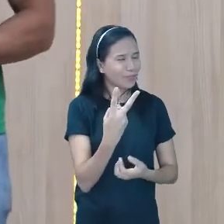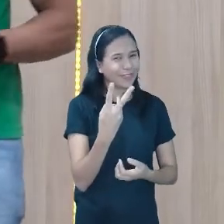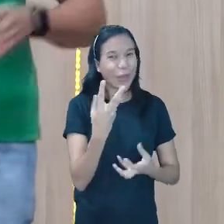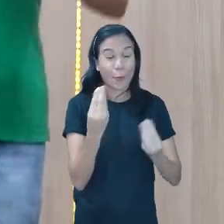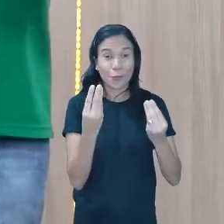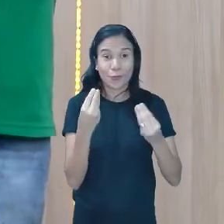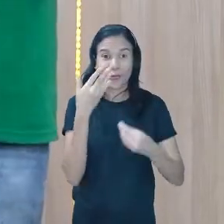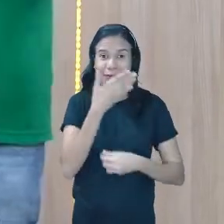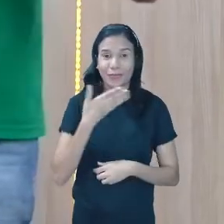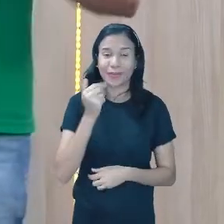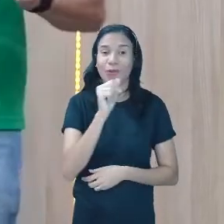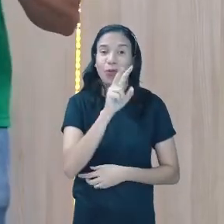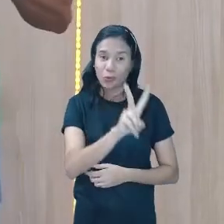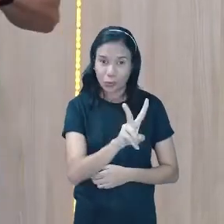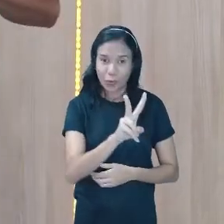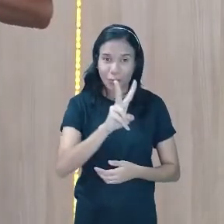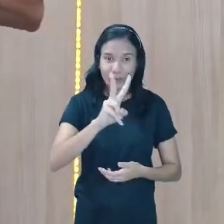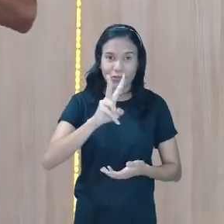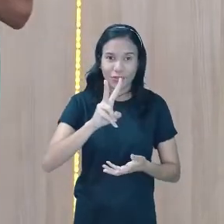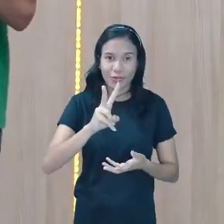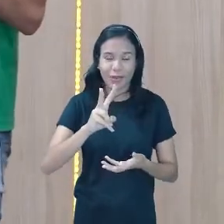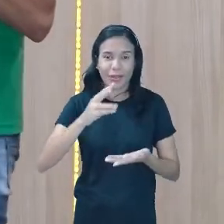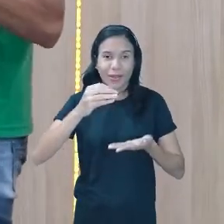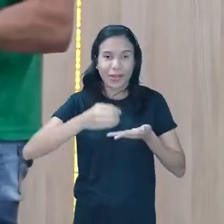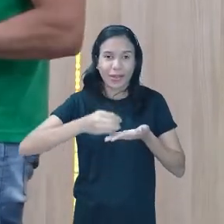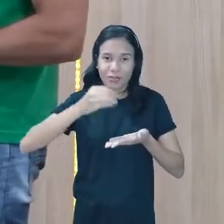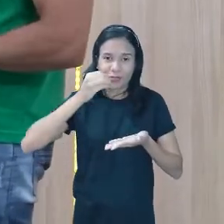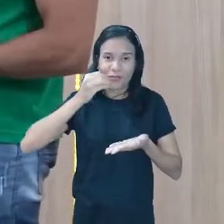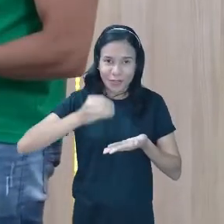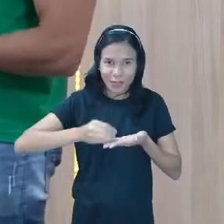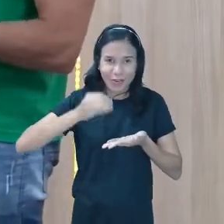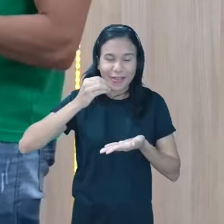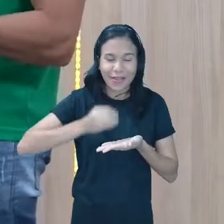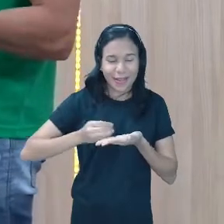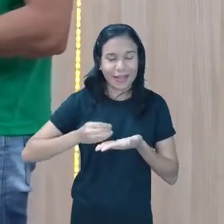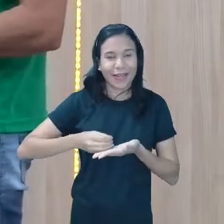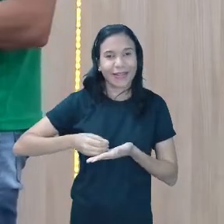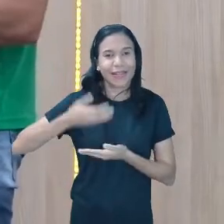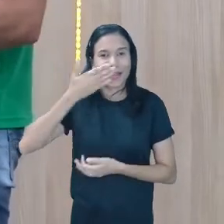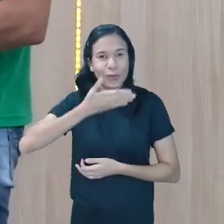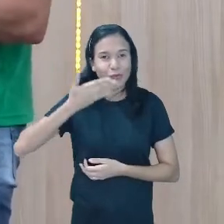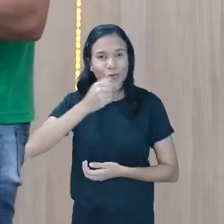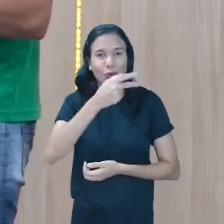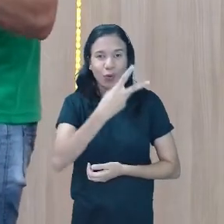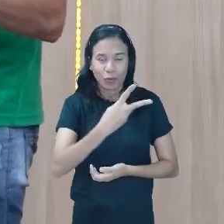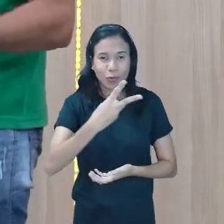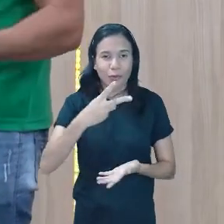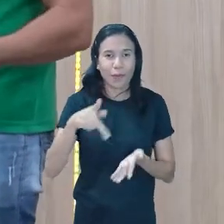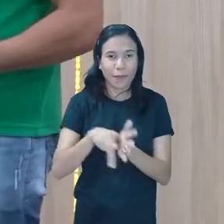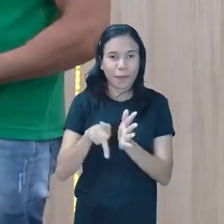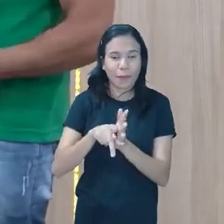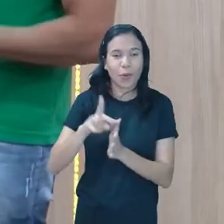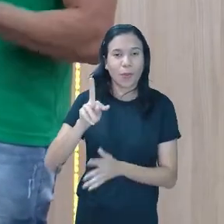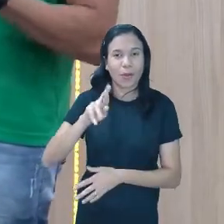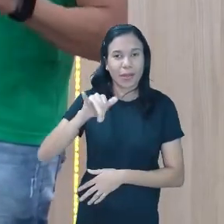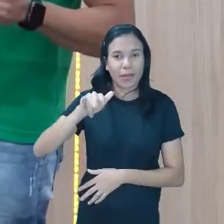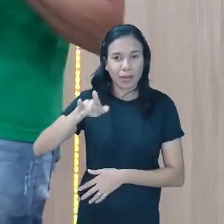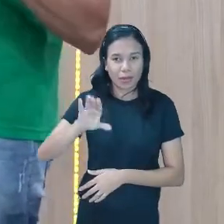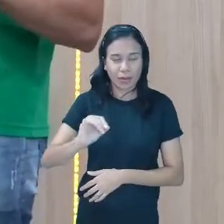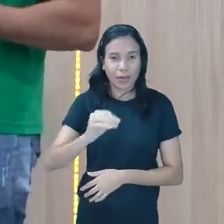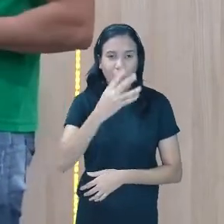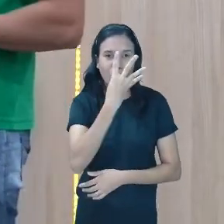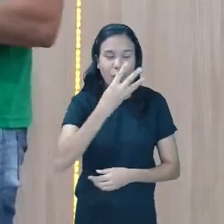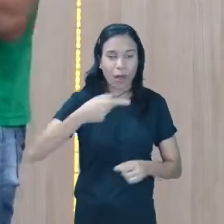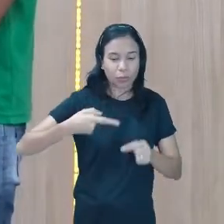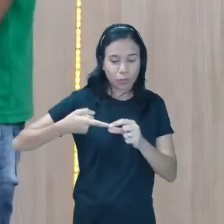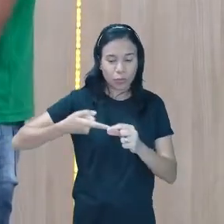Deus. 2 xícaras de chá de açúcar, 2 xícaras de chá de farinha de trigo, 4 colheres